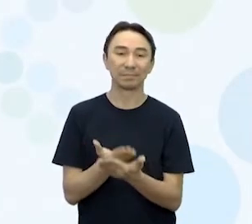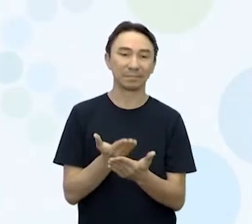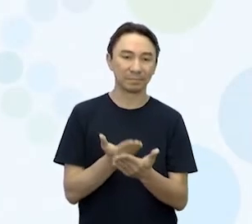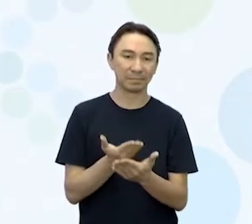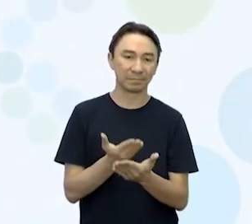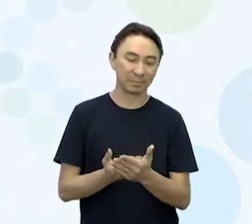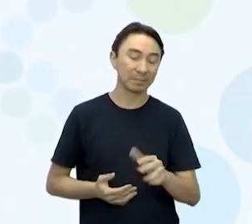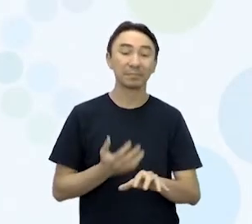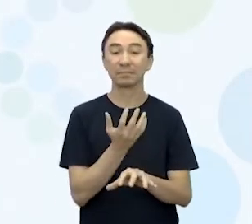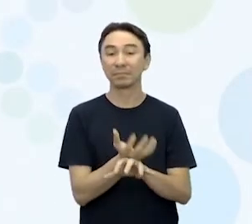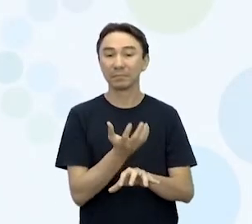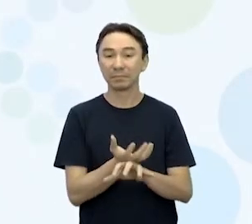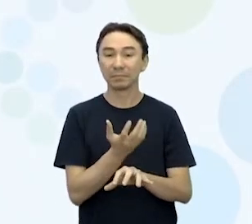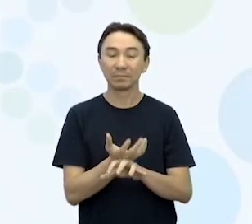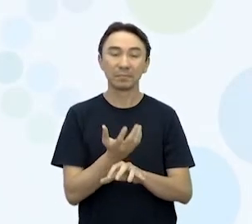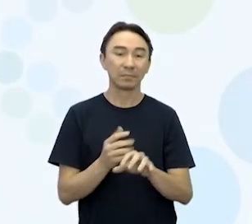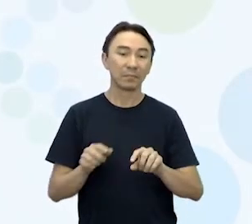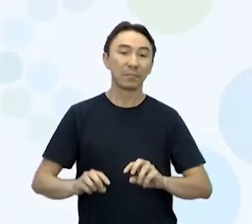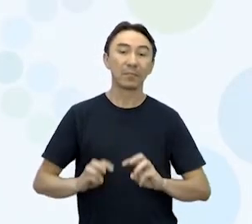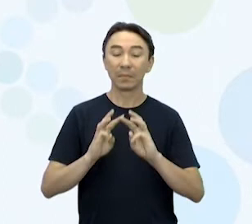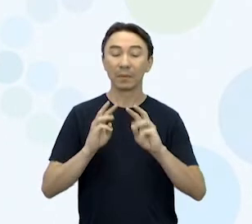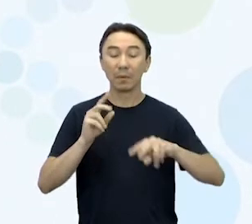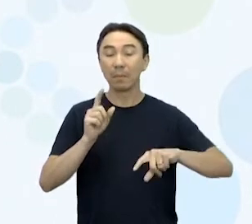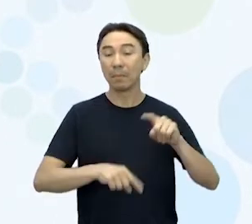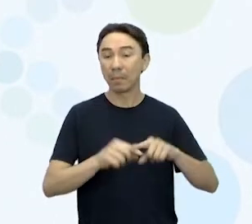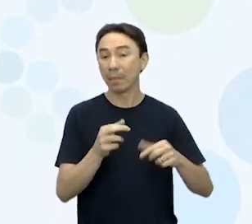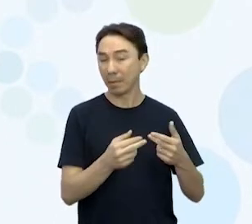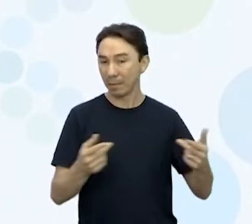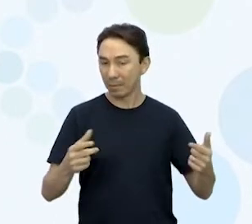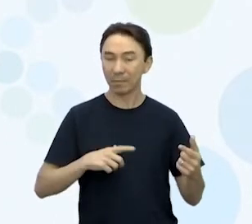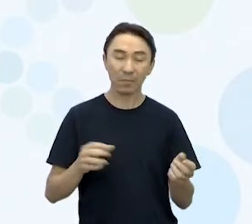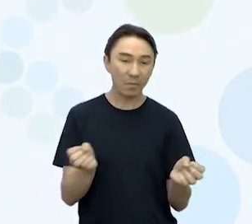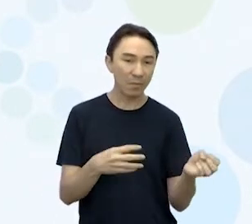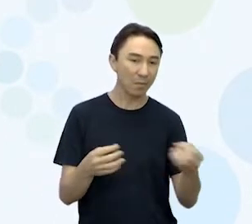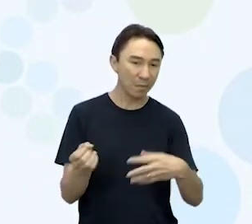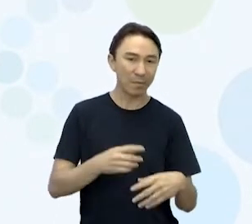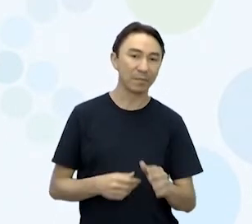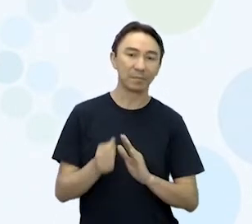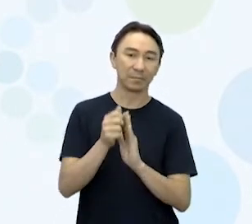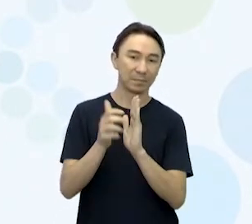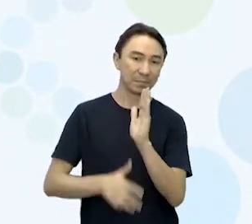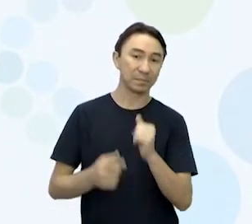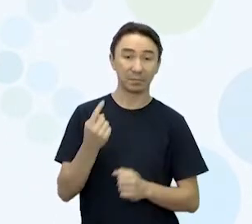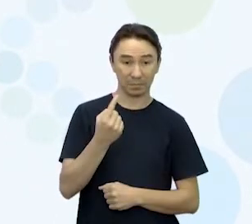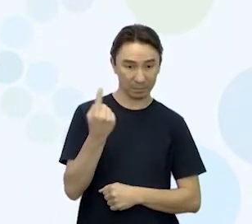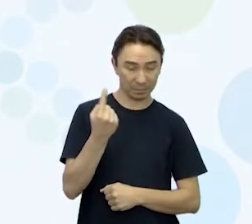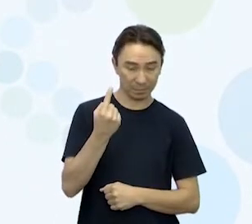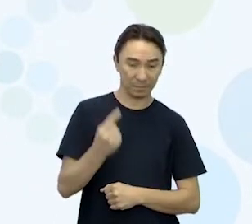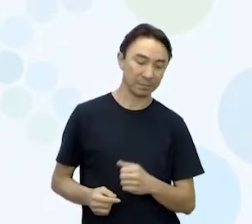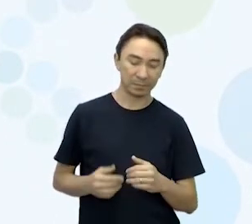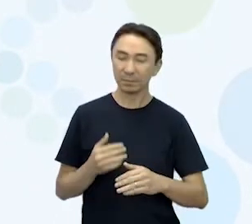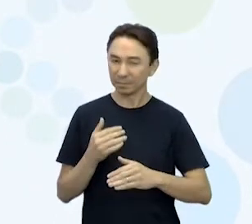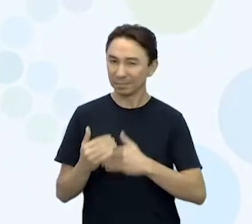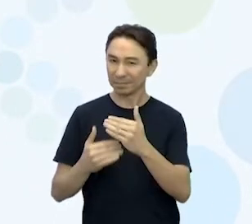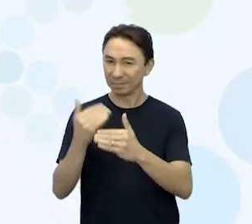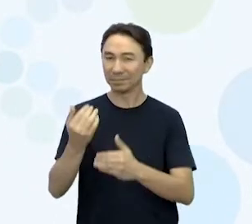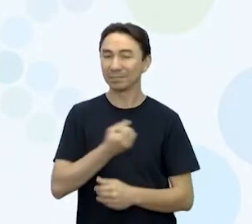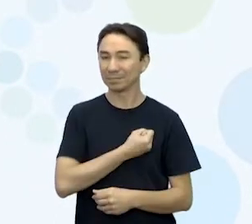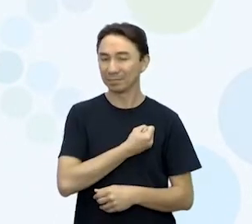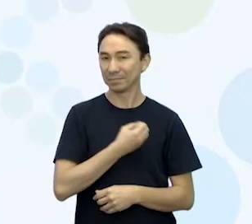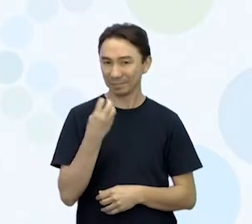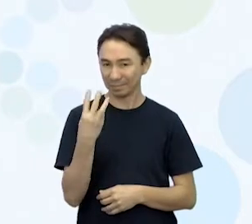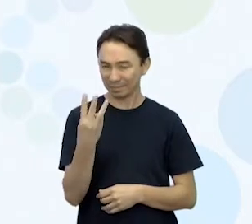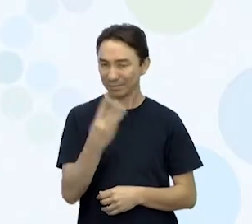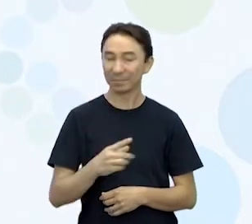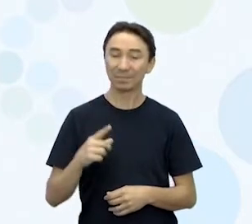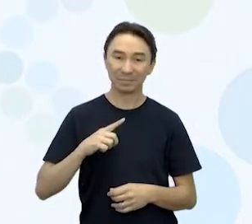Materiais Inovadores. Então essa é a atividade 1, desenvolvimento 3. Então sempre lembra que nós temos 3 momentos aí